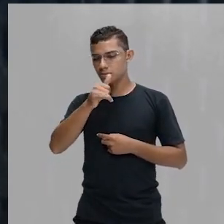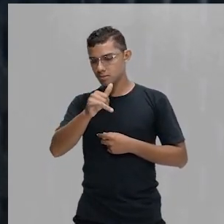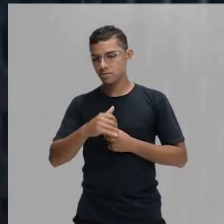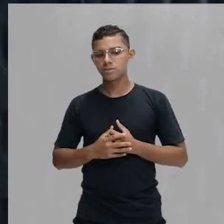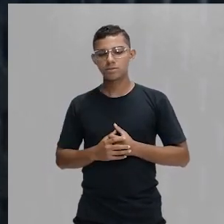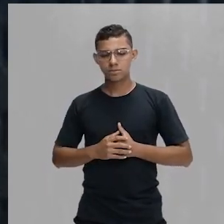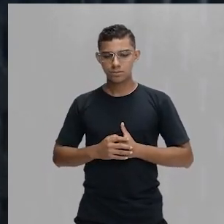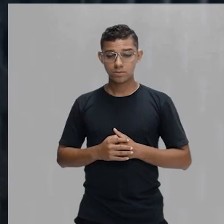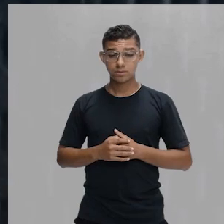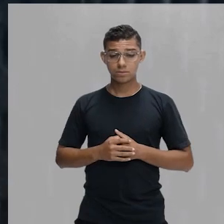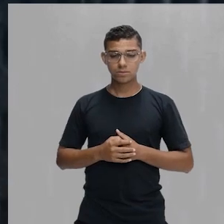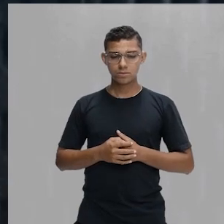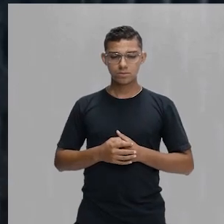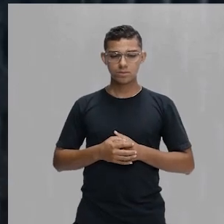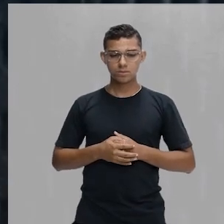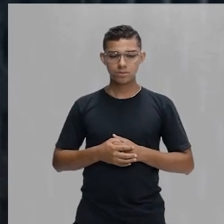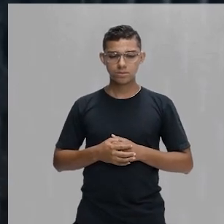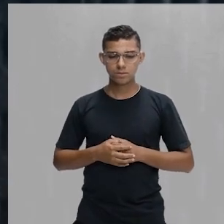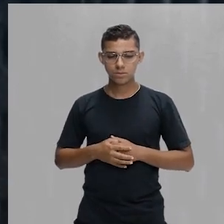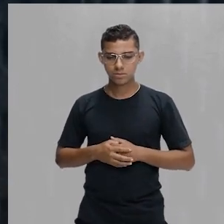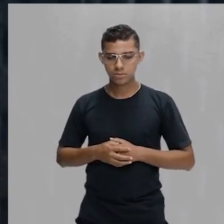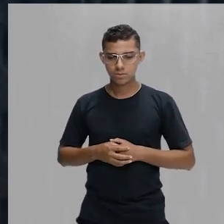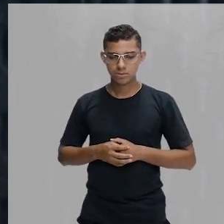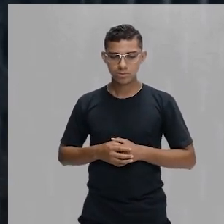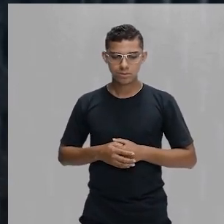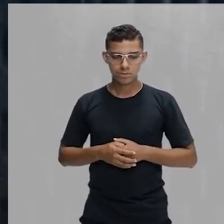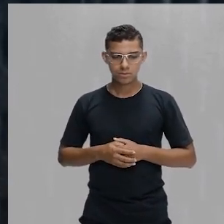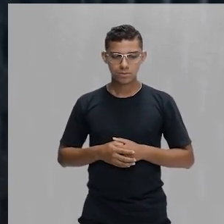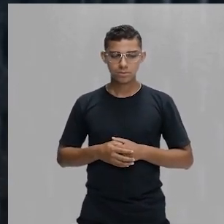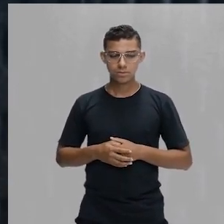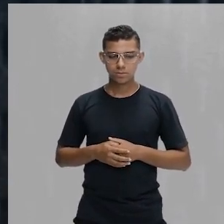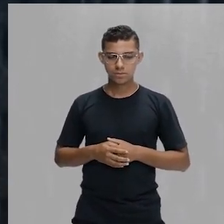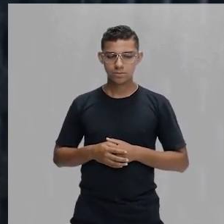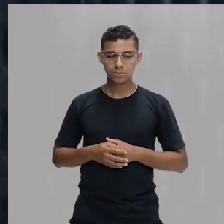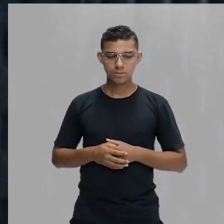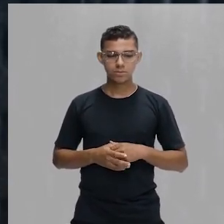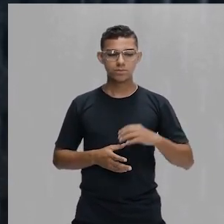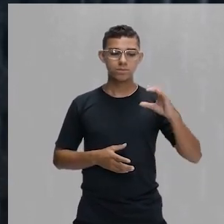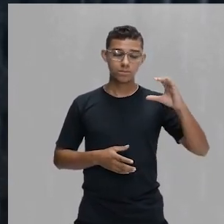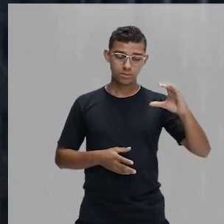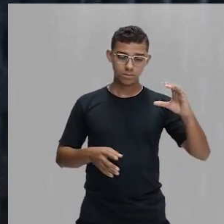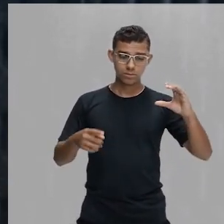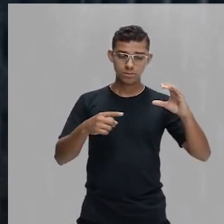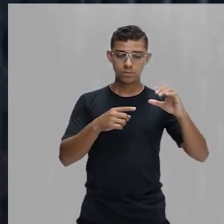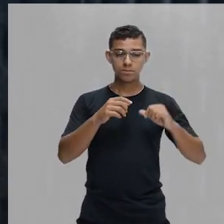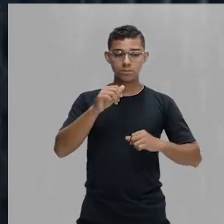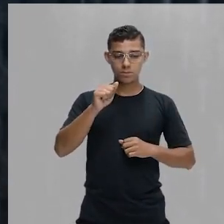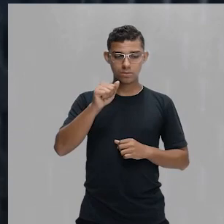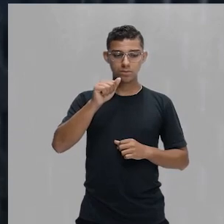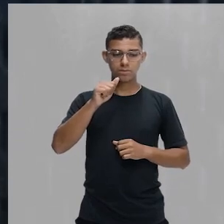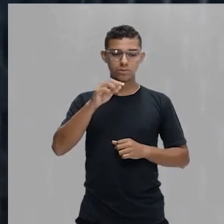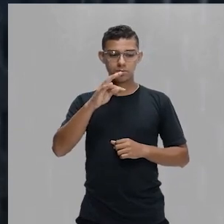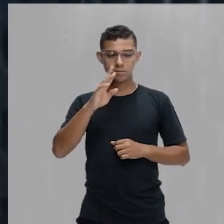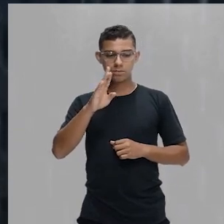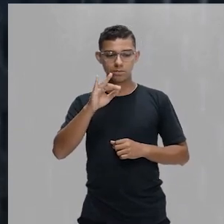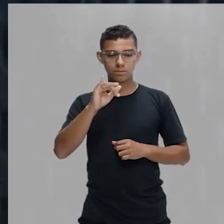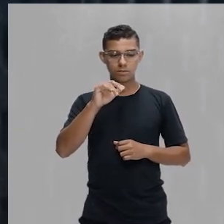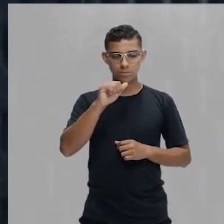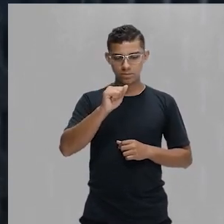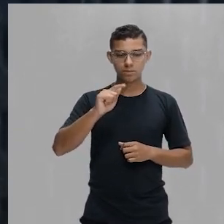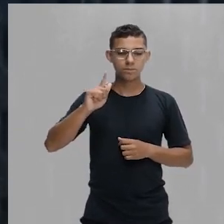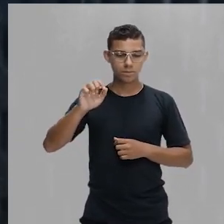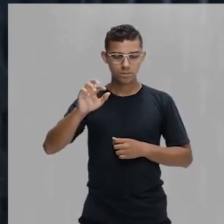troca. Né? No caso da letra C, a turbina e o gerador, tá certo? Ok, a turbina e o